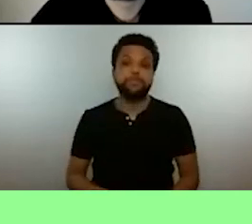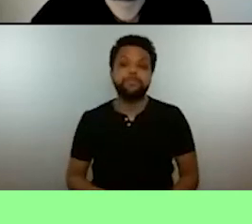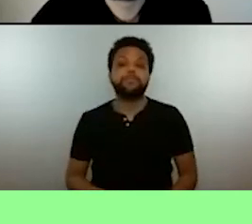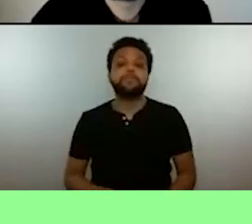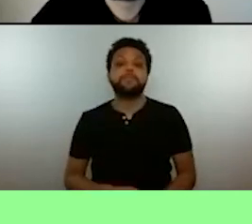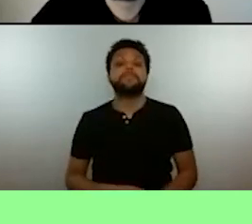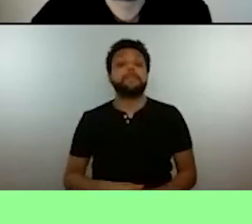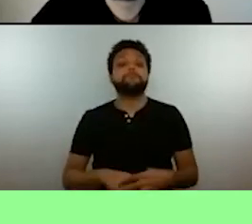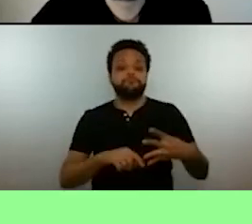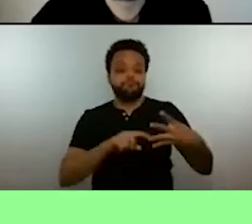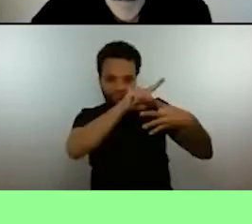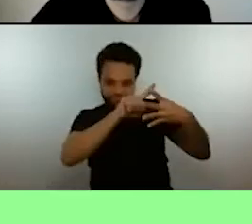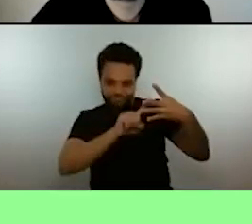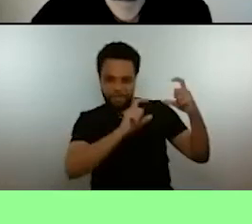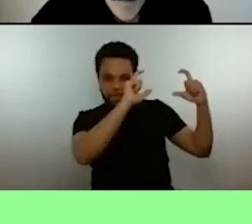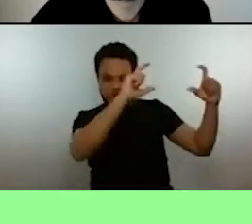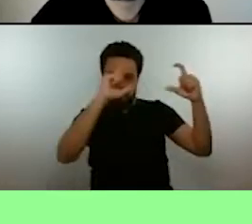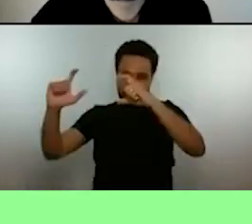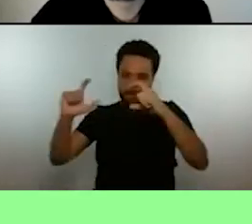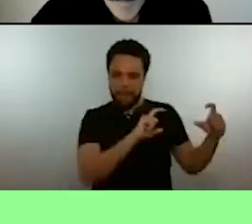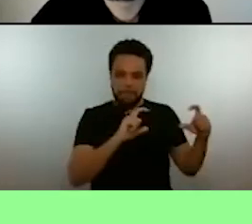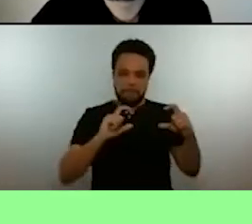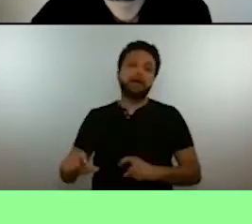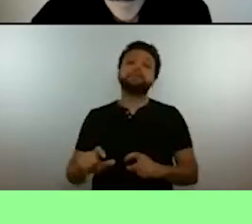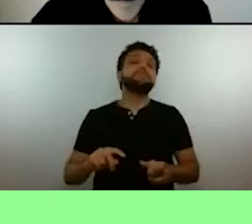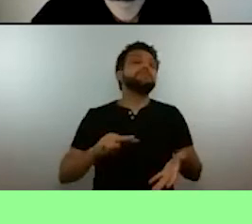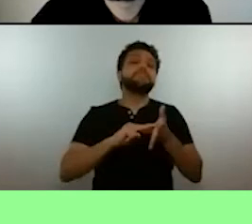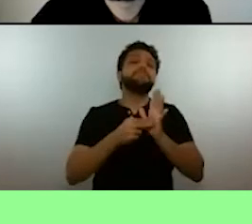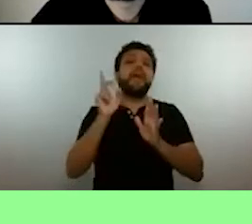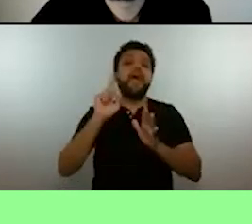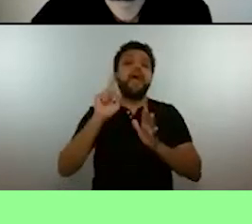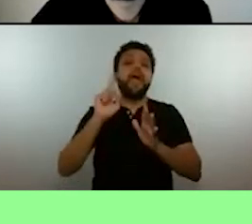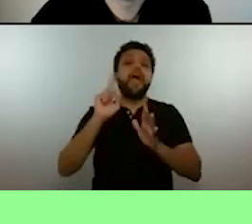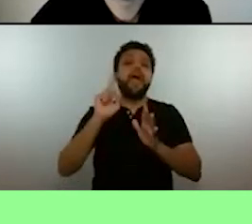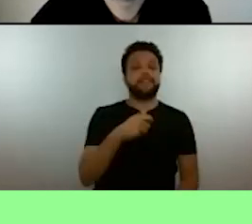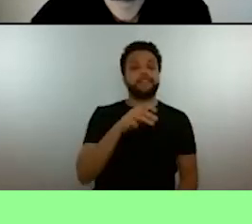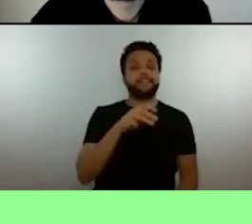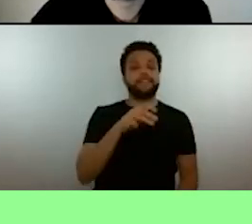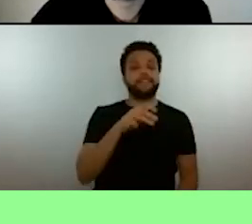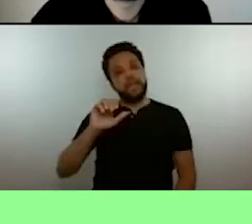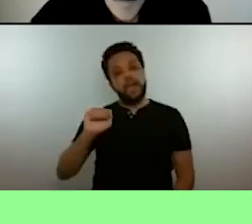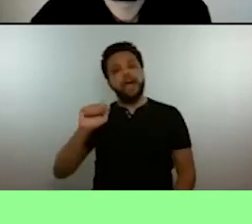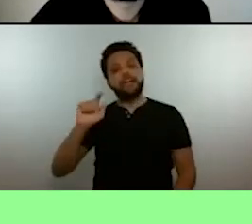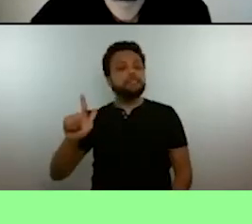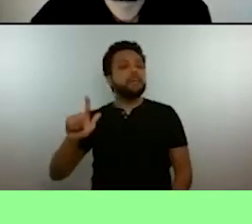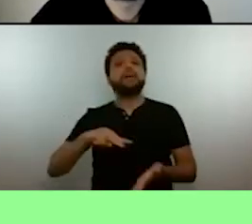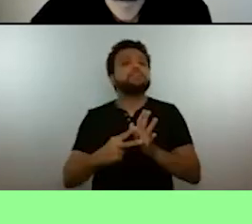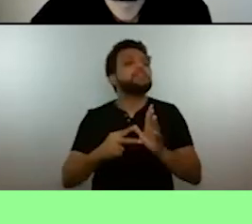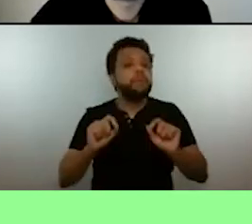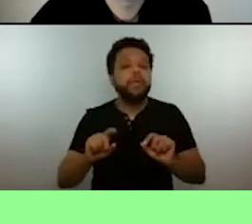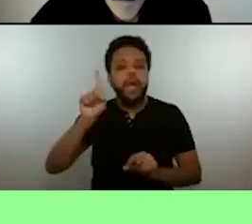WCAG, é muito disso, de você entender o usuário dentro do contexto que você